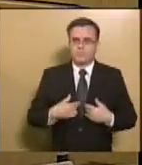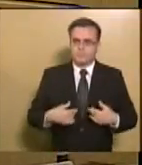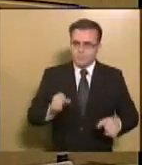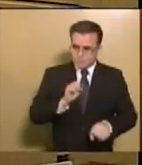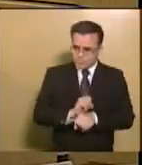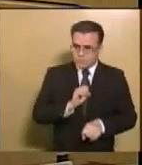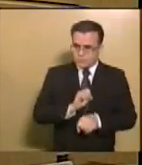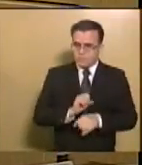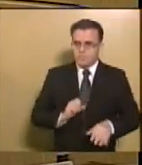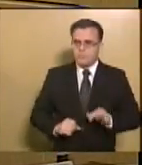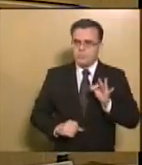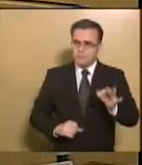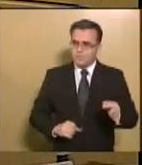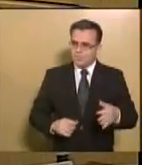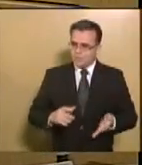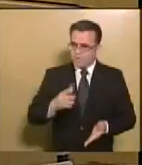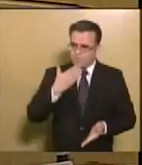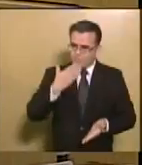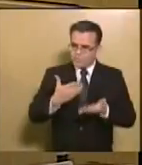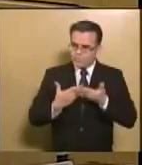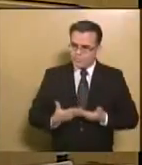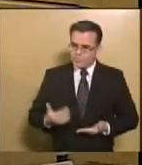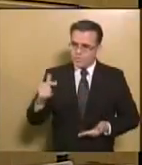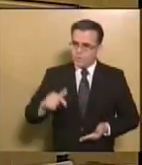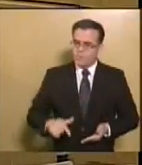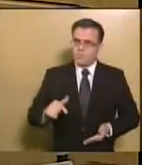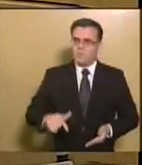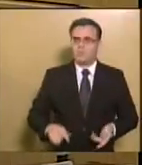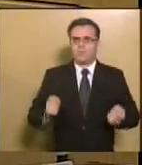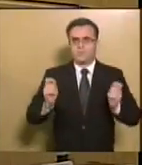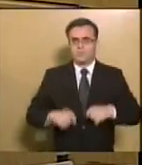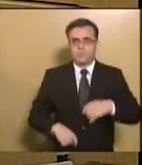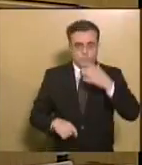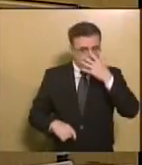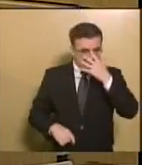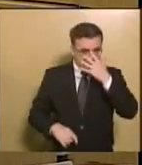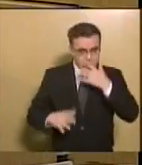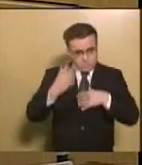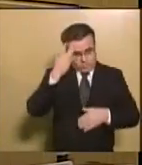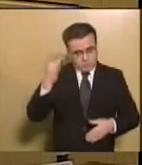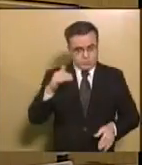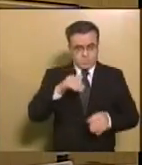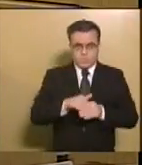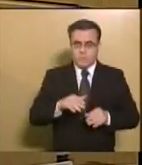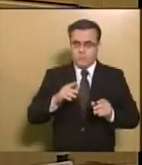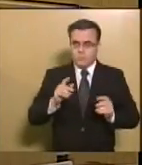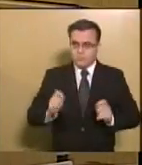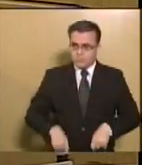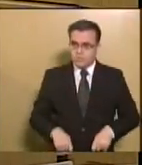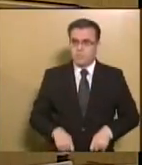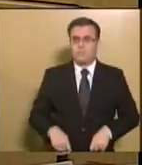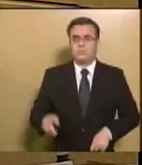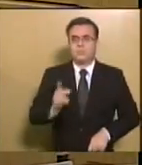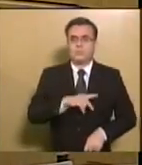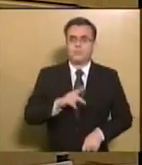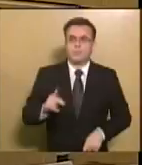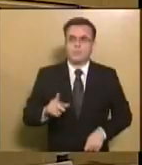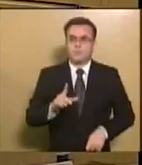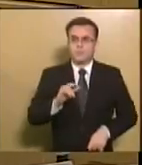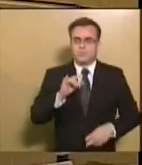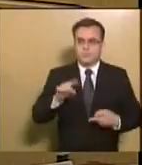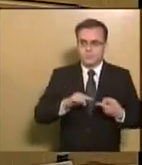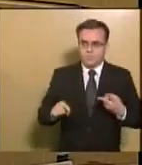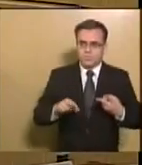Maria Mendonça, que esse requerimento de Vossa Excelência, se possível, seja apreciado no dia de amanhã já. Os professores foram Luiz